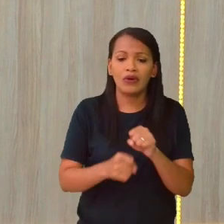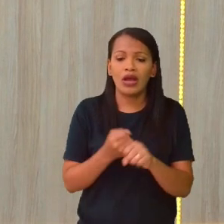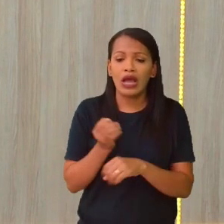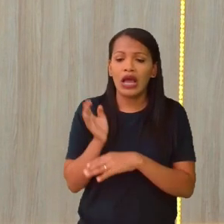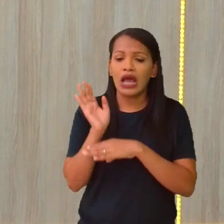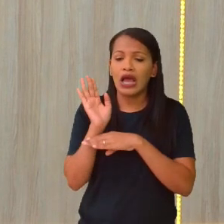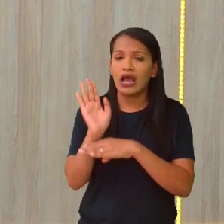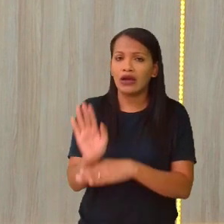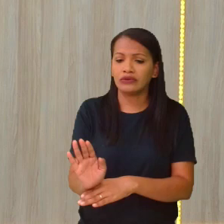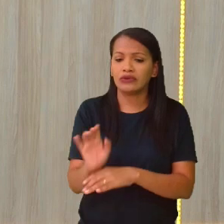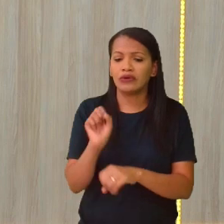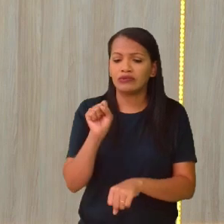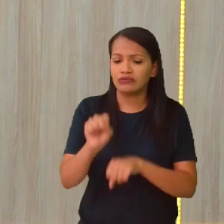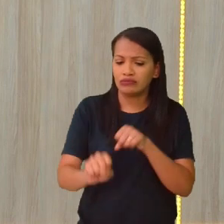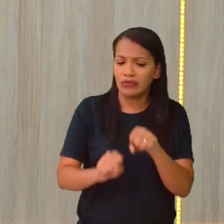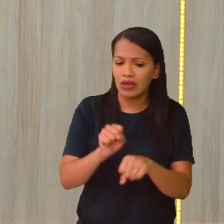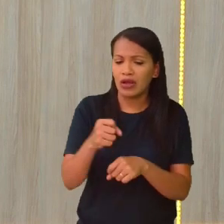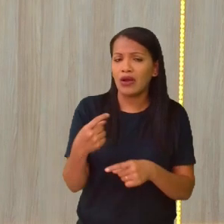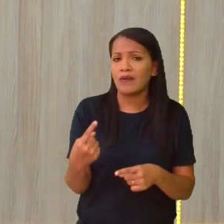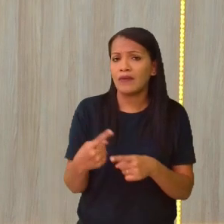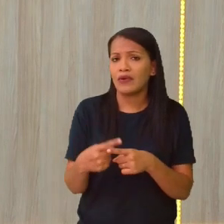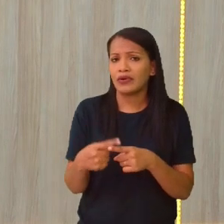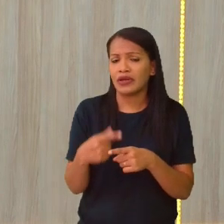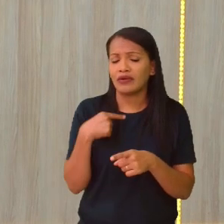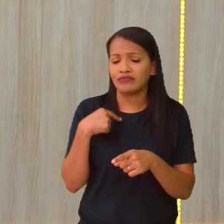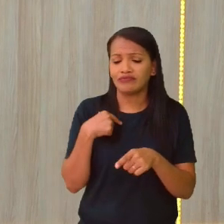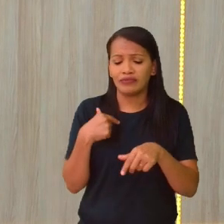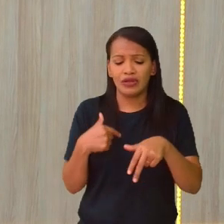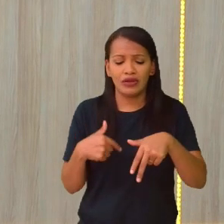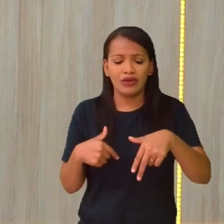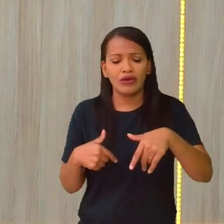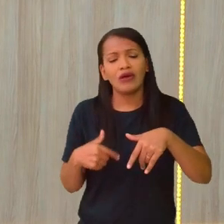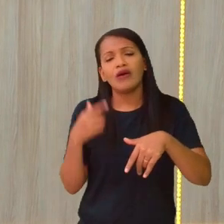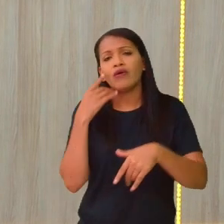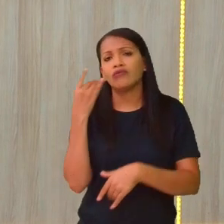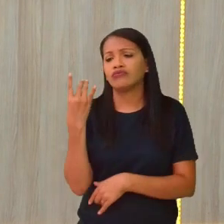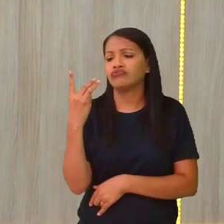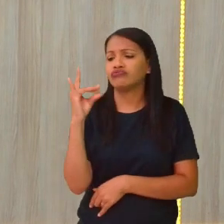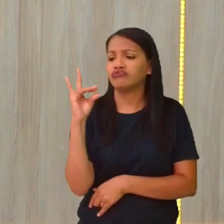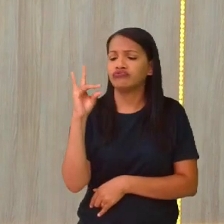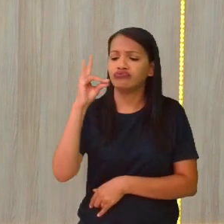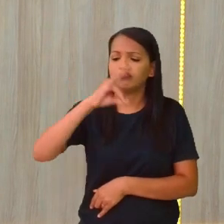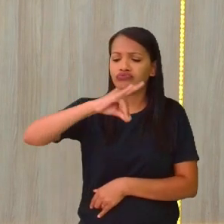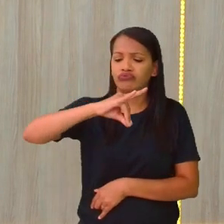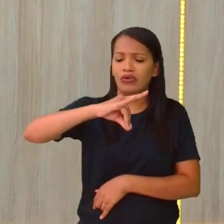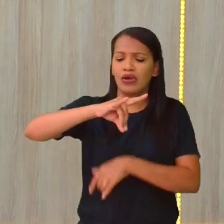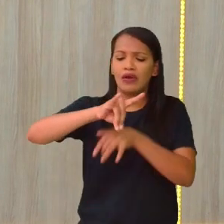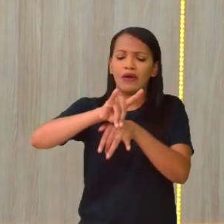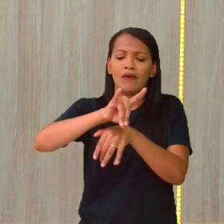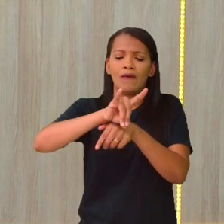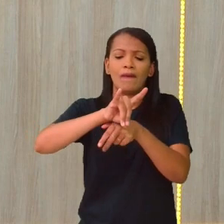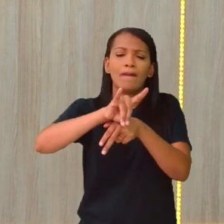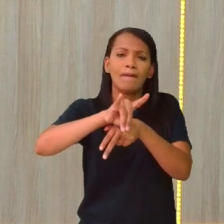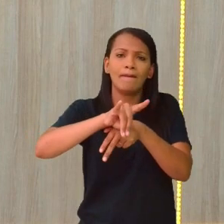cachorrinho na locomoção física, né? Porque ele estava sem uma das patinhas. Então aqui a gente tem uma